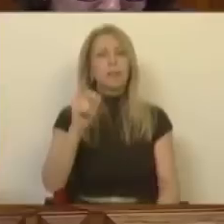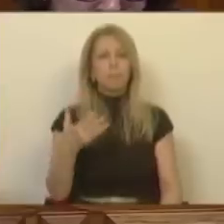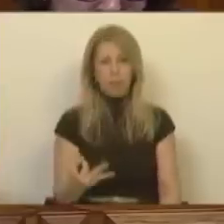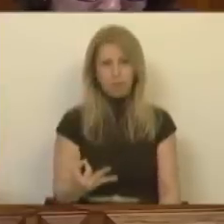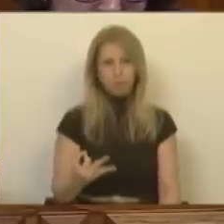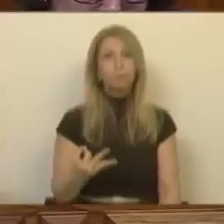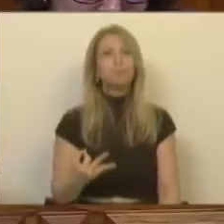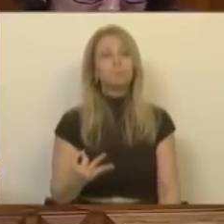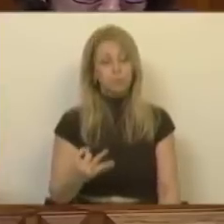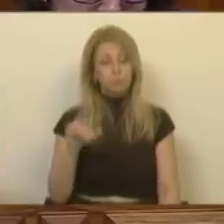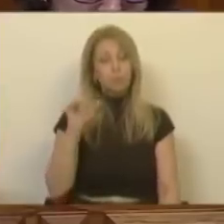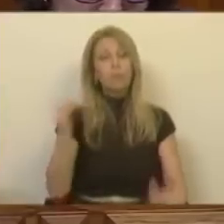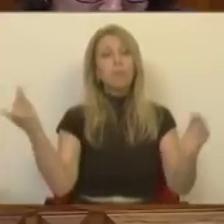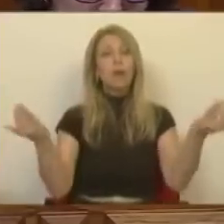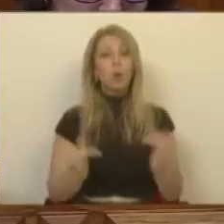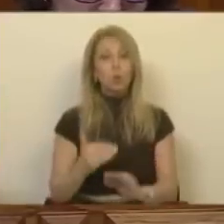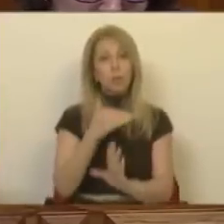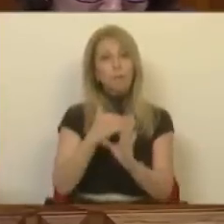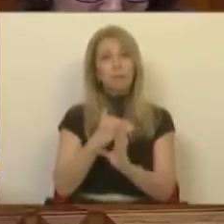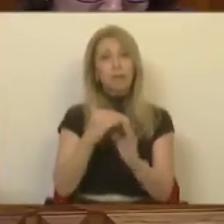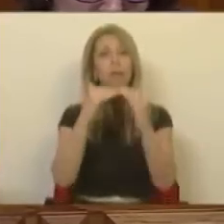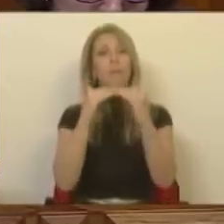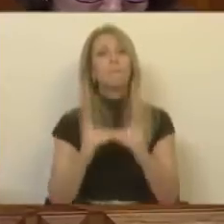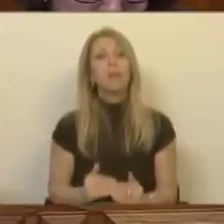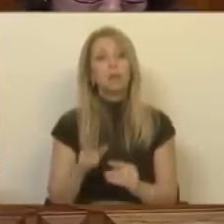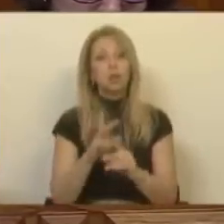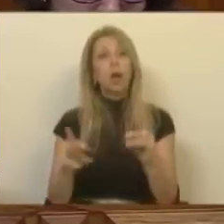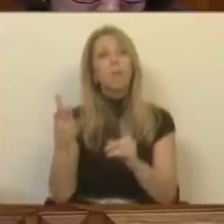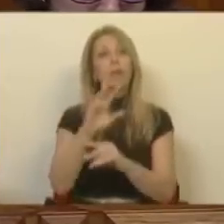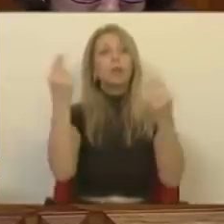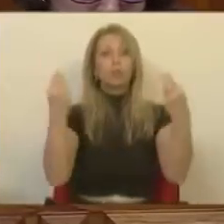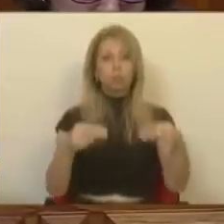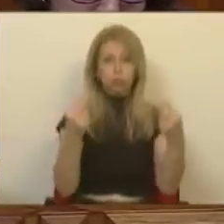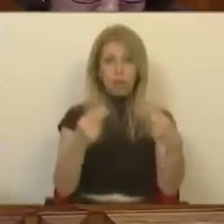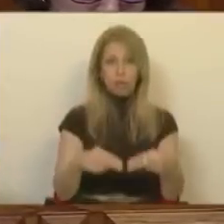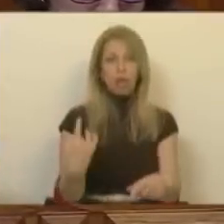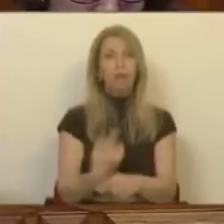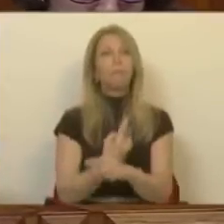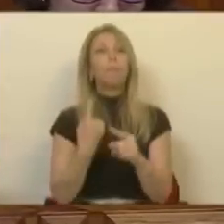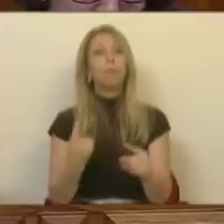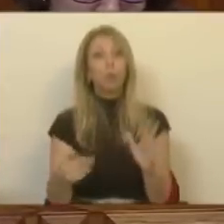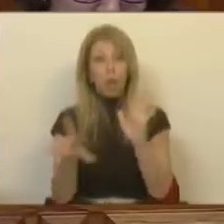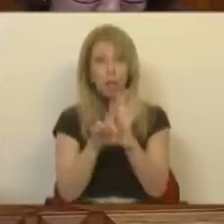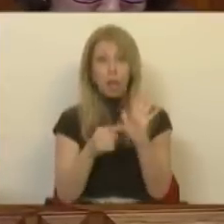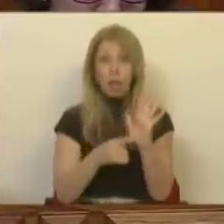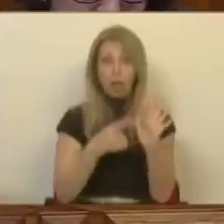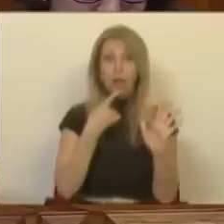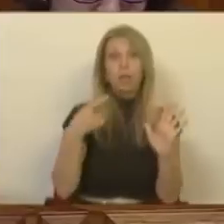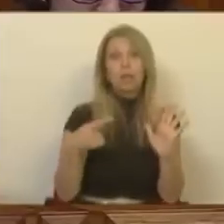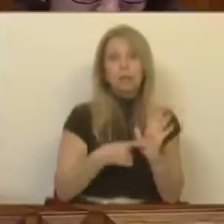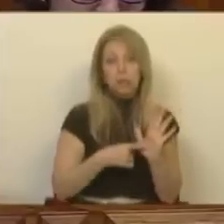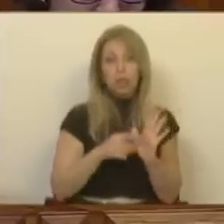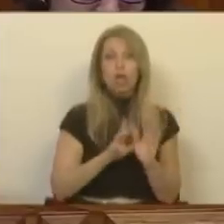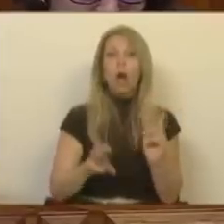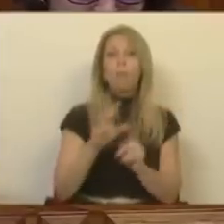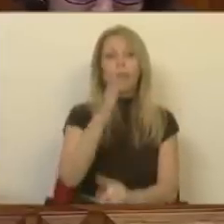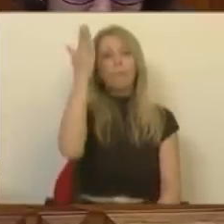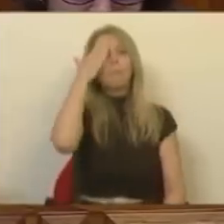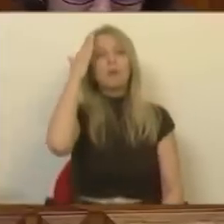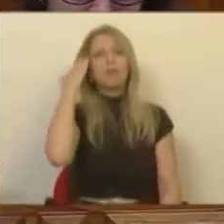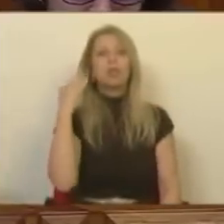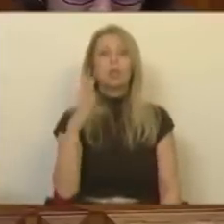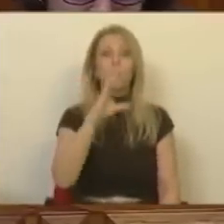limita que reduzimos a menos de metade o aumento das portagens porque legalmente eh o aumento previsto